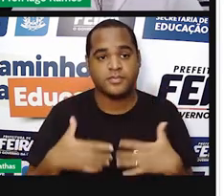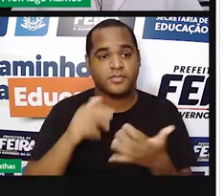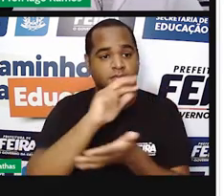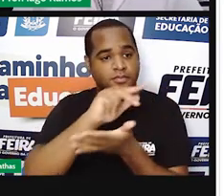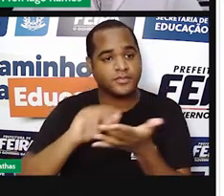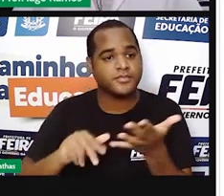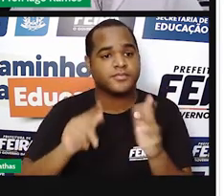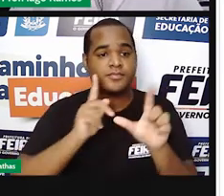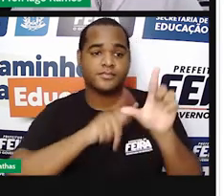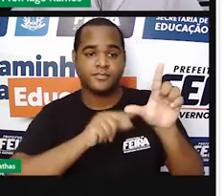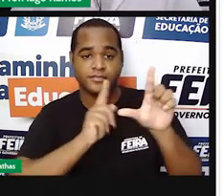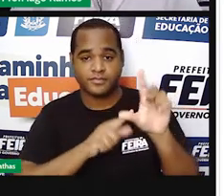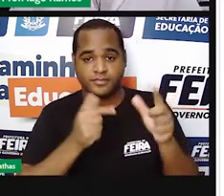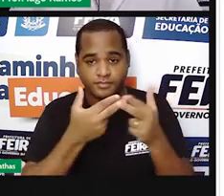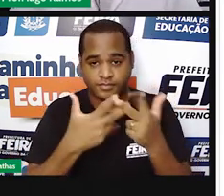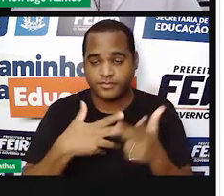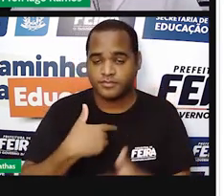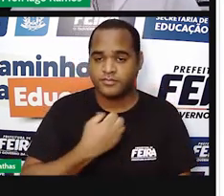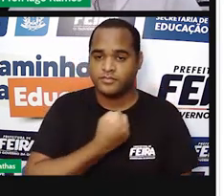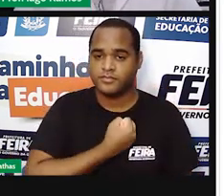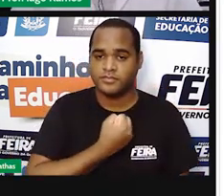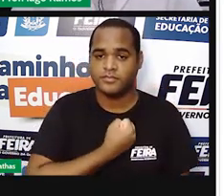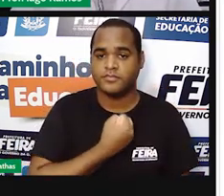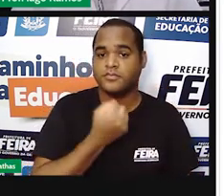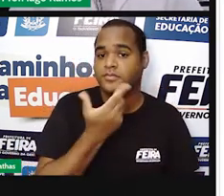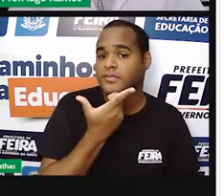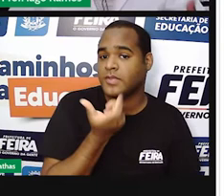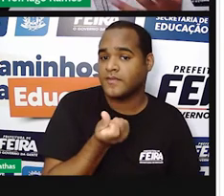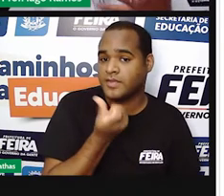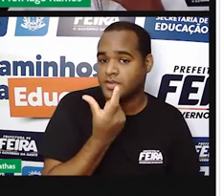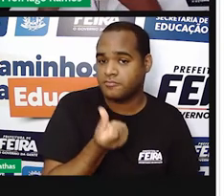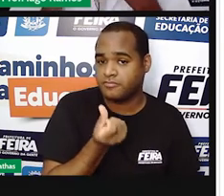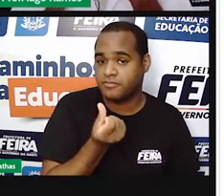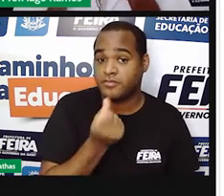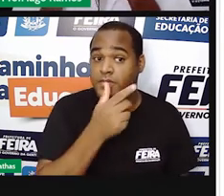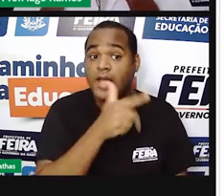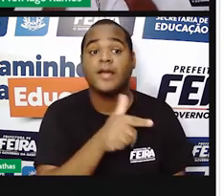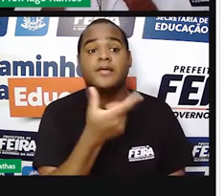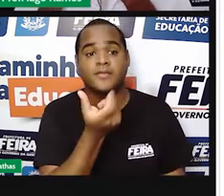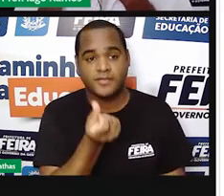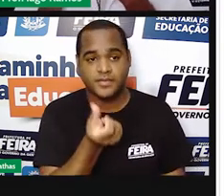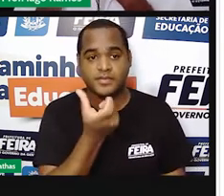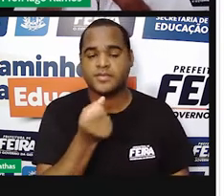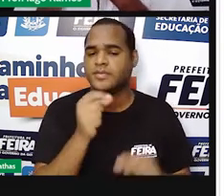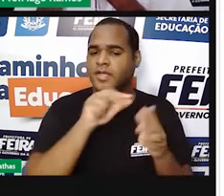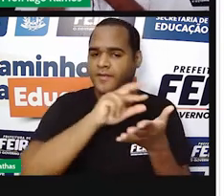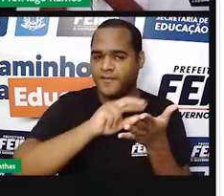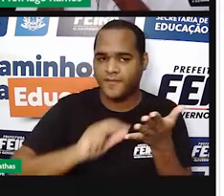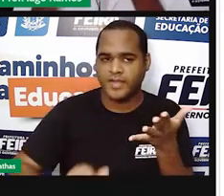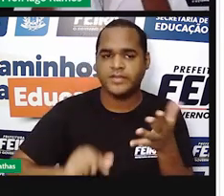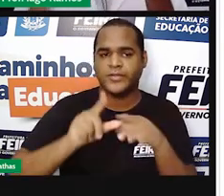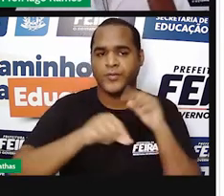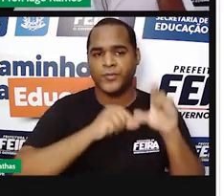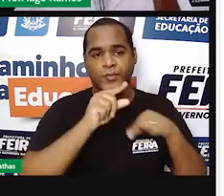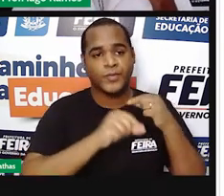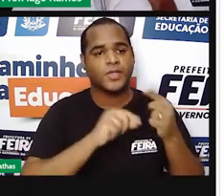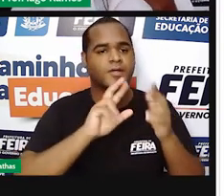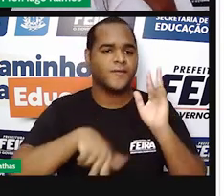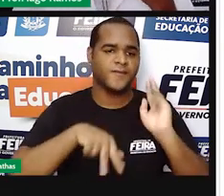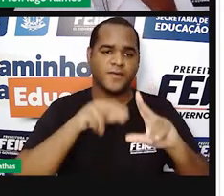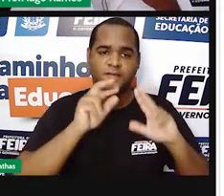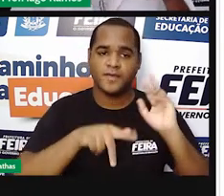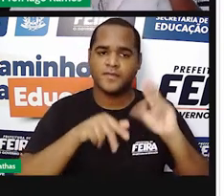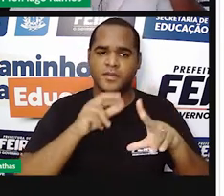tem quantas letras a gente tem 26 letras a 26 escolhas diferentes